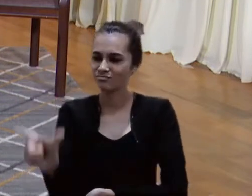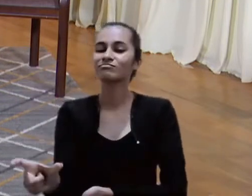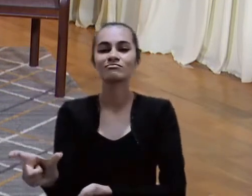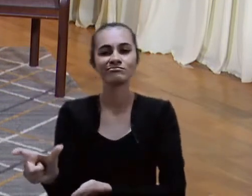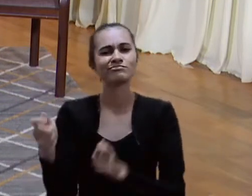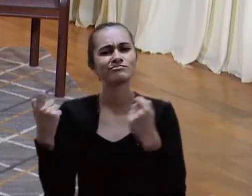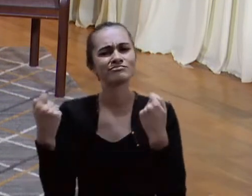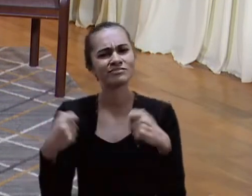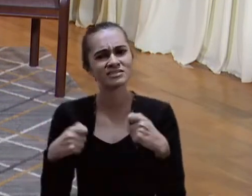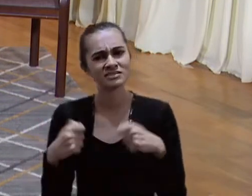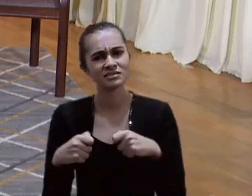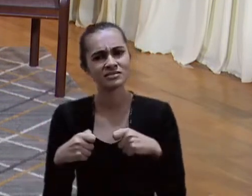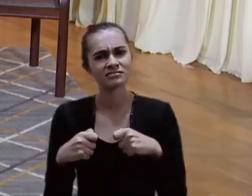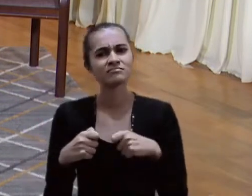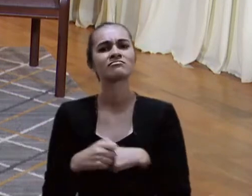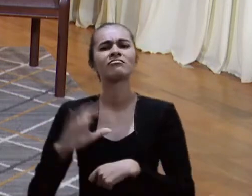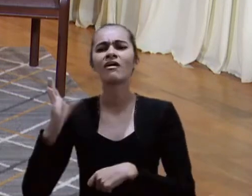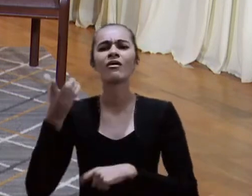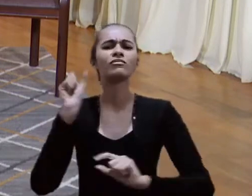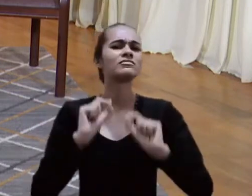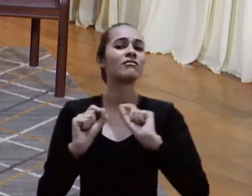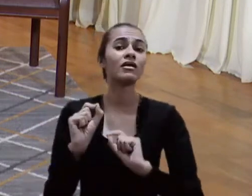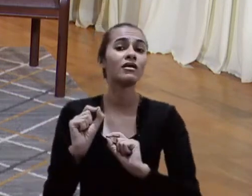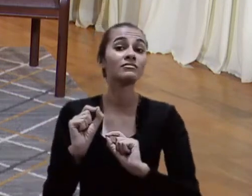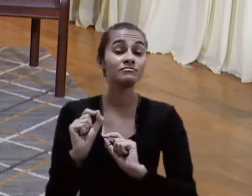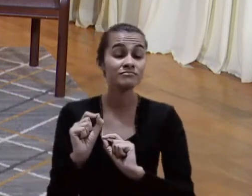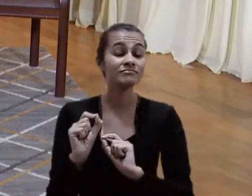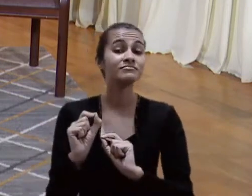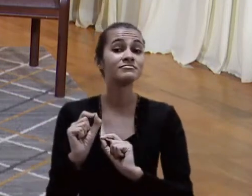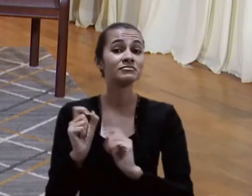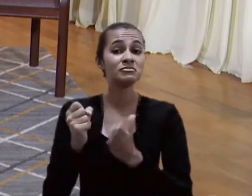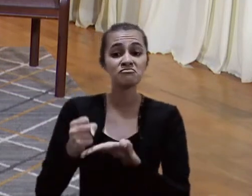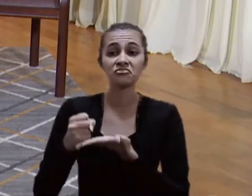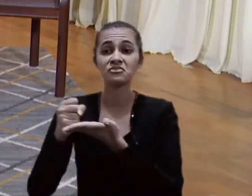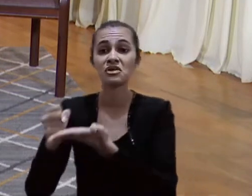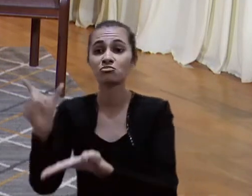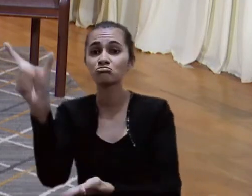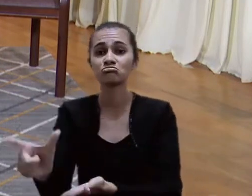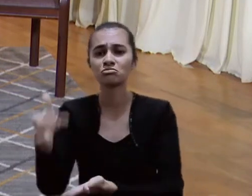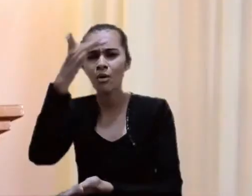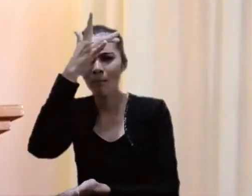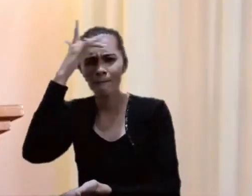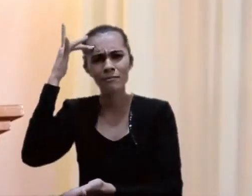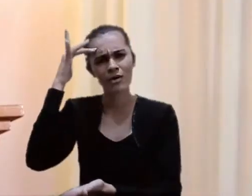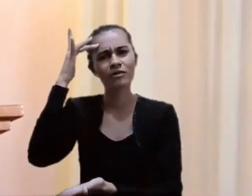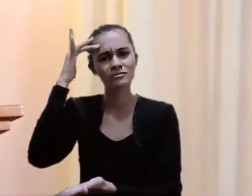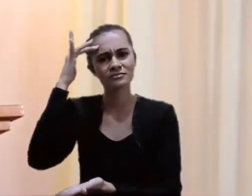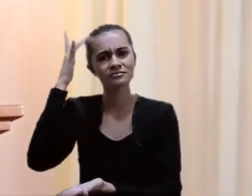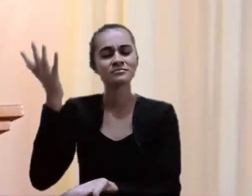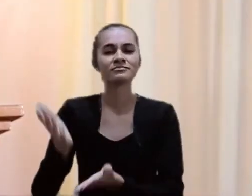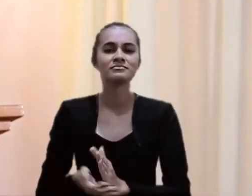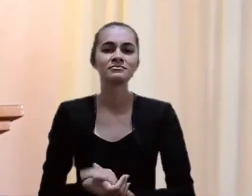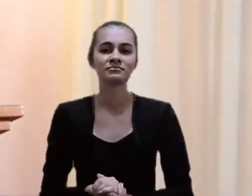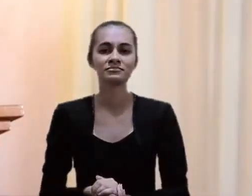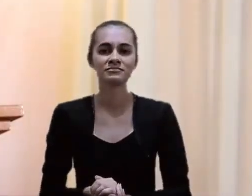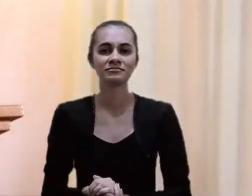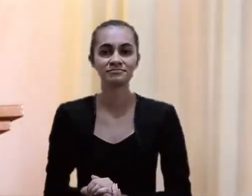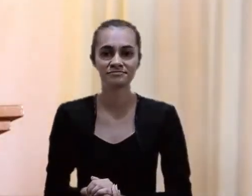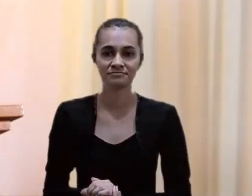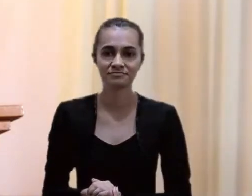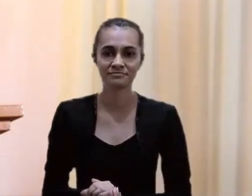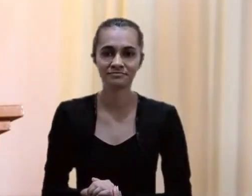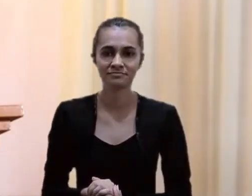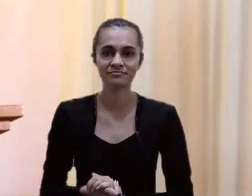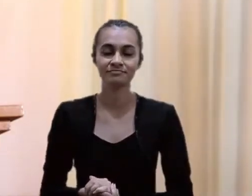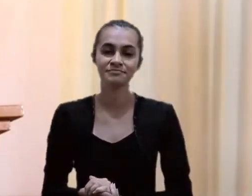Sabe o que vai acontecer? Quando você estiver ajudando o seu próximo, estiver dando o seu melhor por ele, você vai ver a